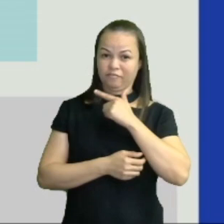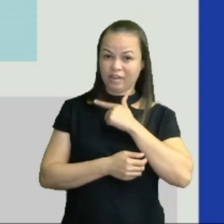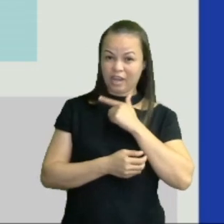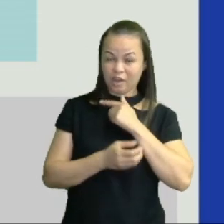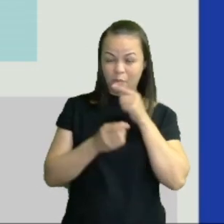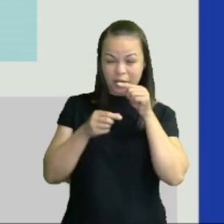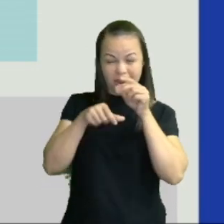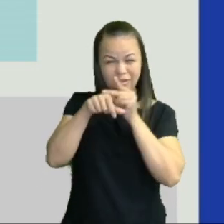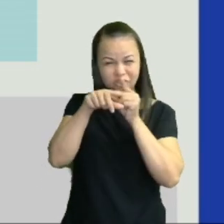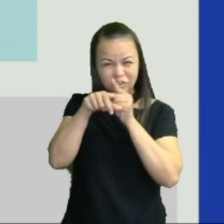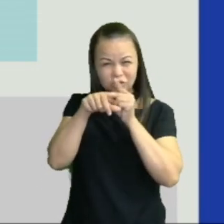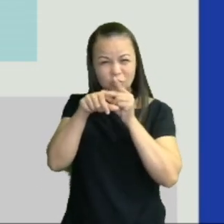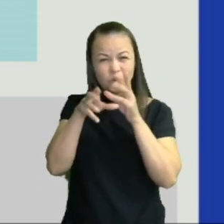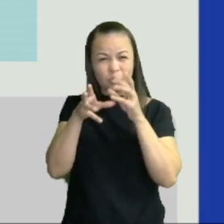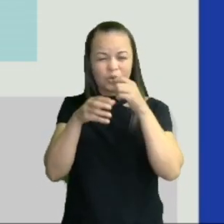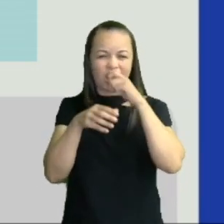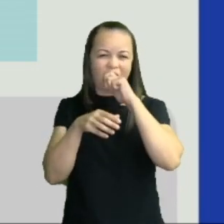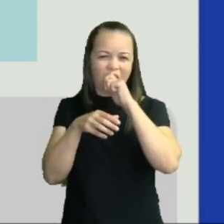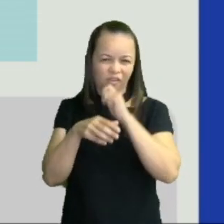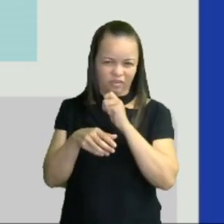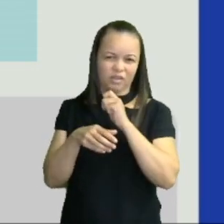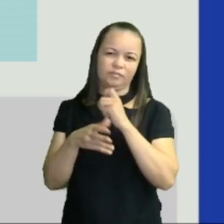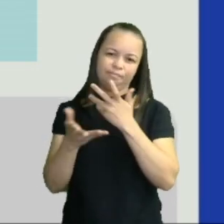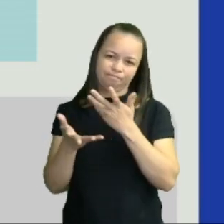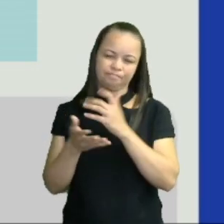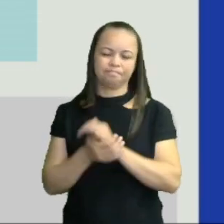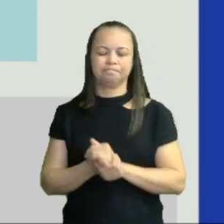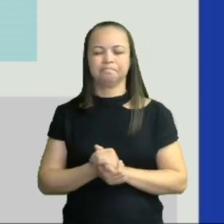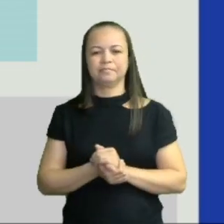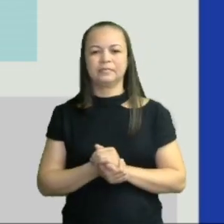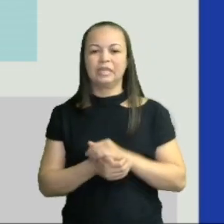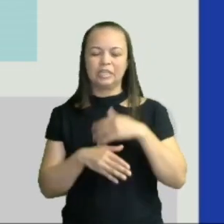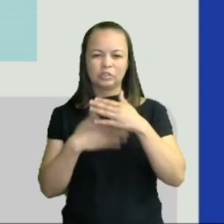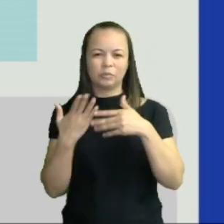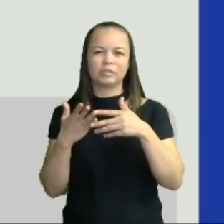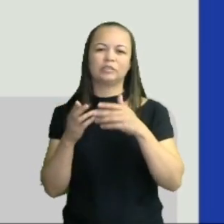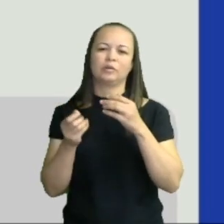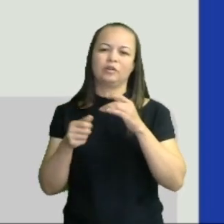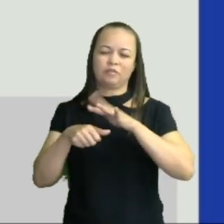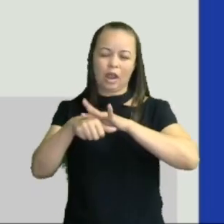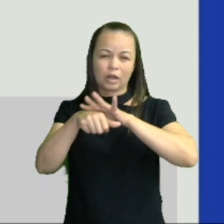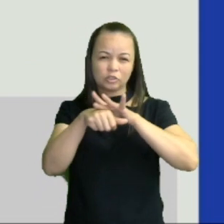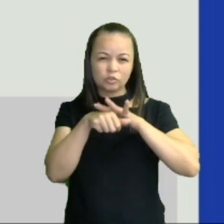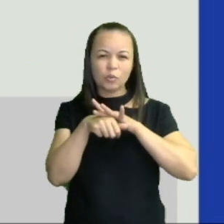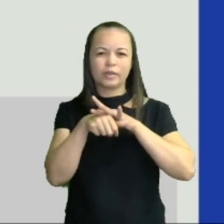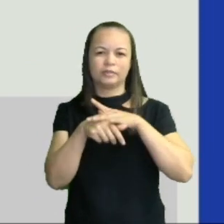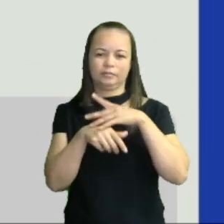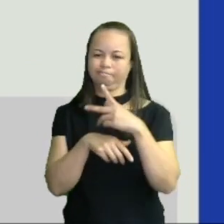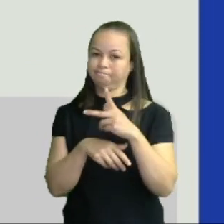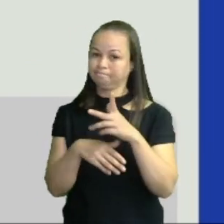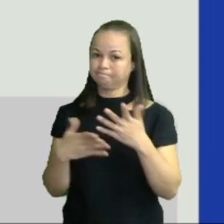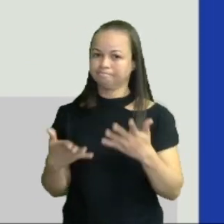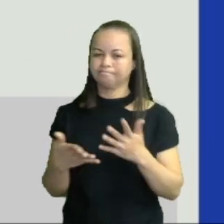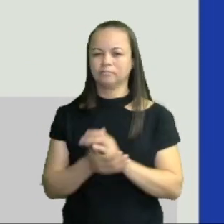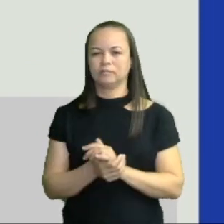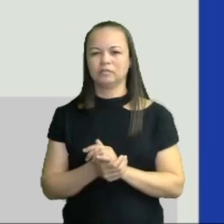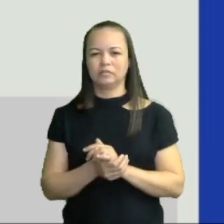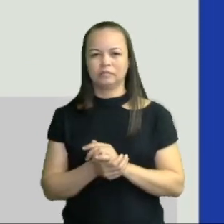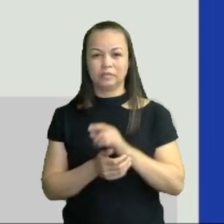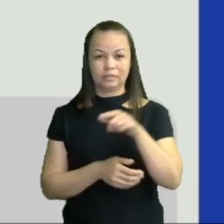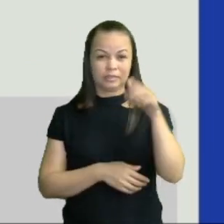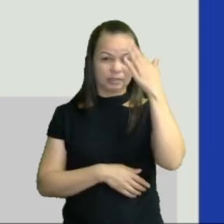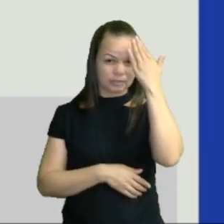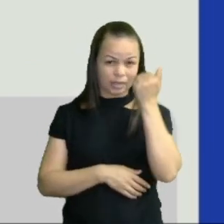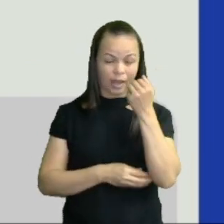bem escurinho e ele vai cair, tá certo? E isso pode gerar muitas doenças para você. Você sabe o processo